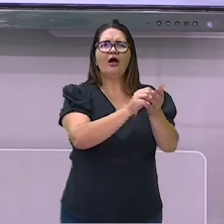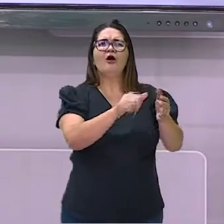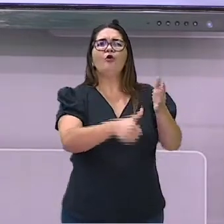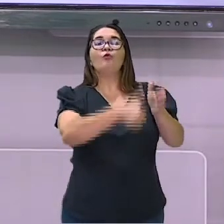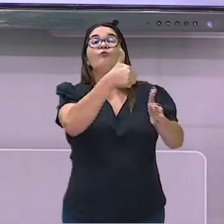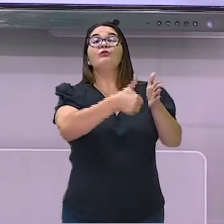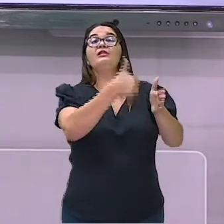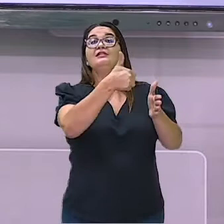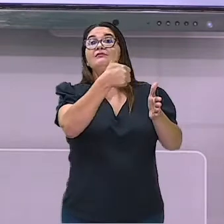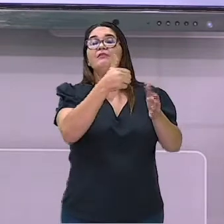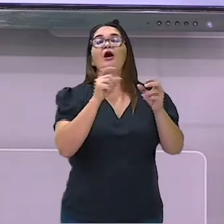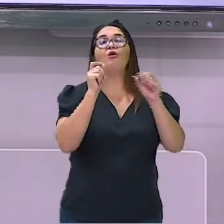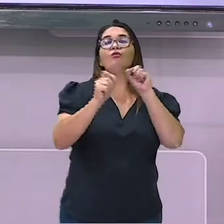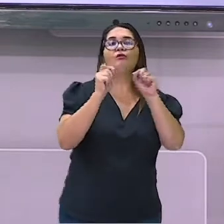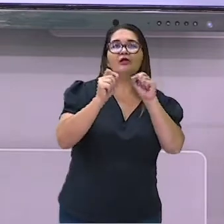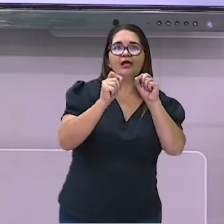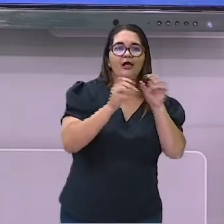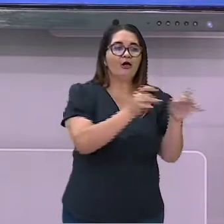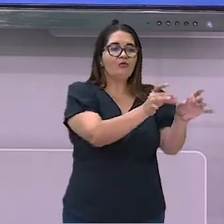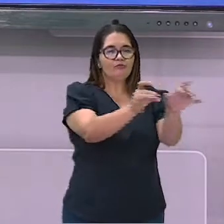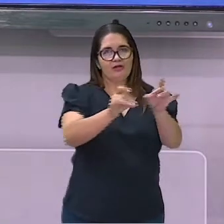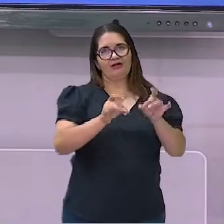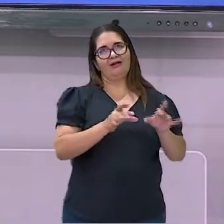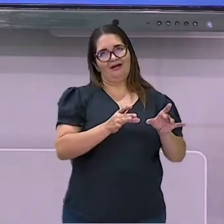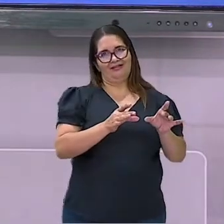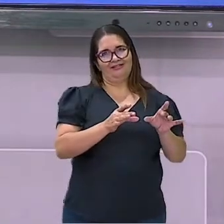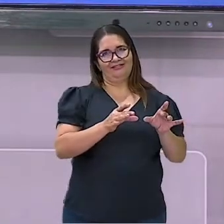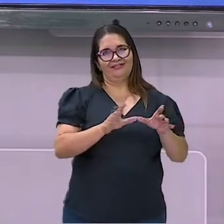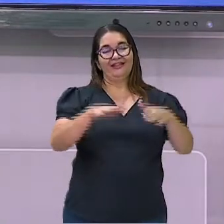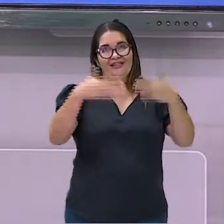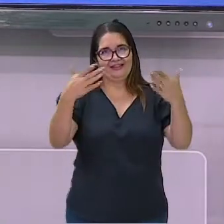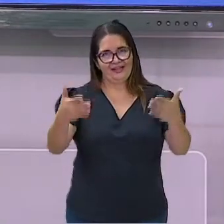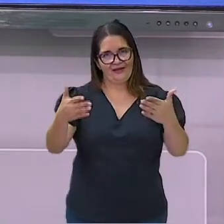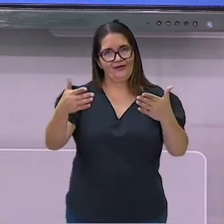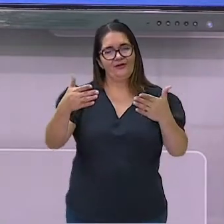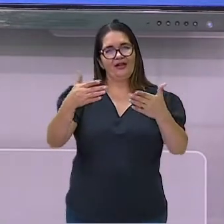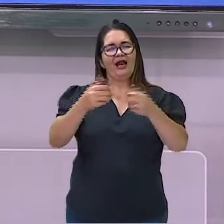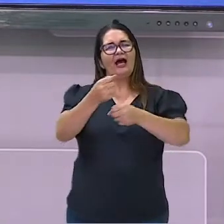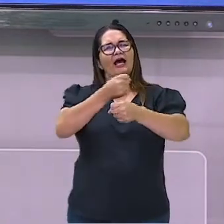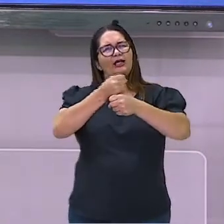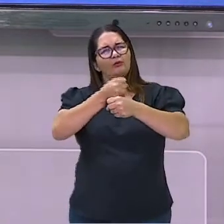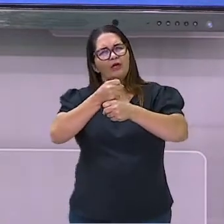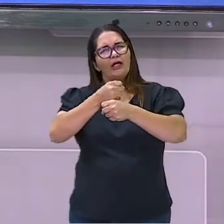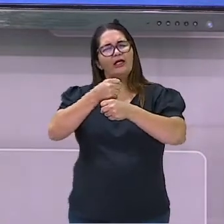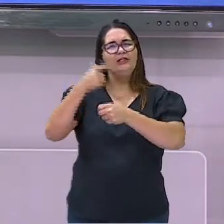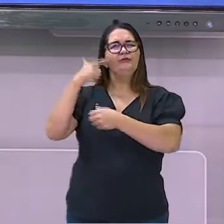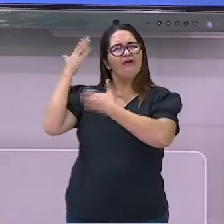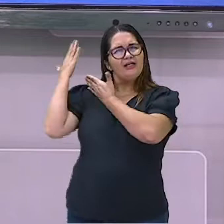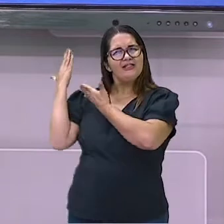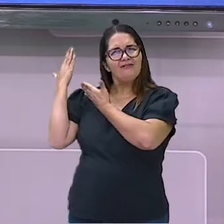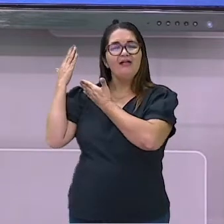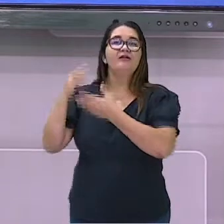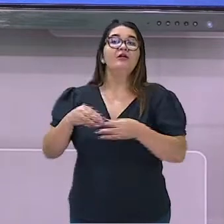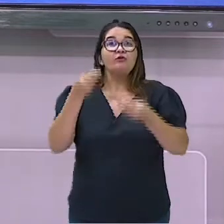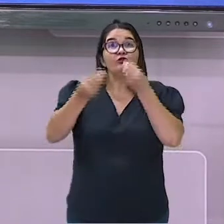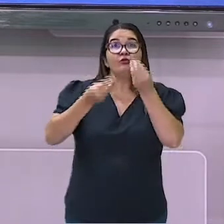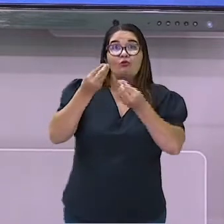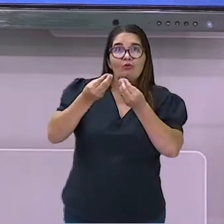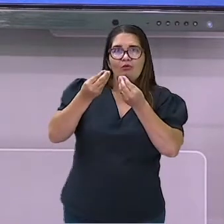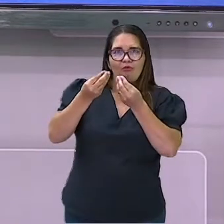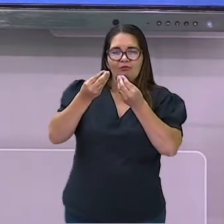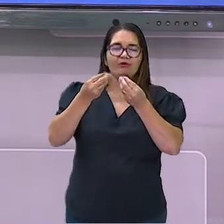que Portugal estabelecesse sua primeira empresa colonial em